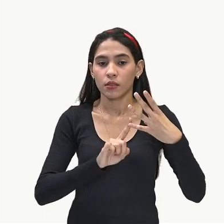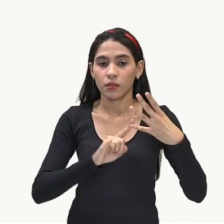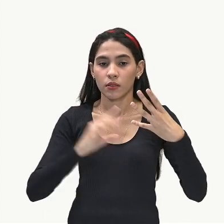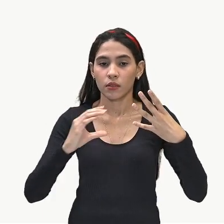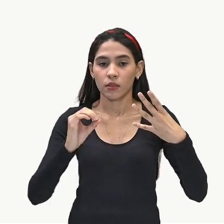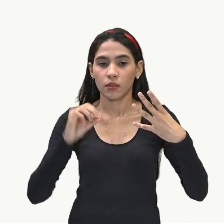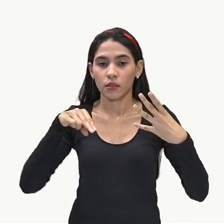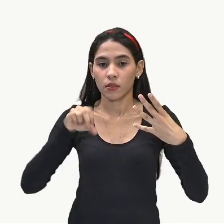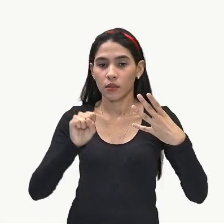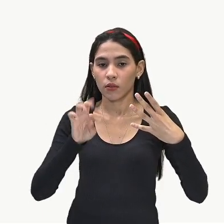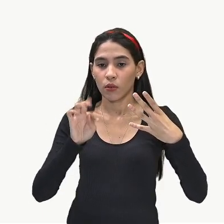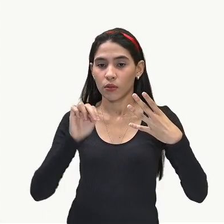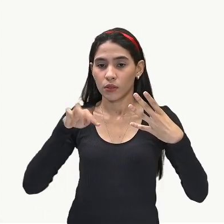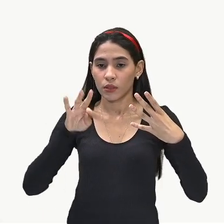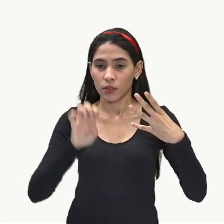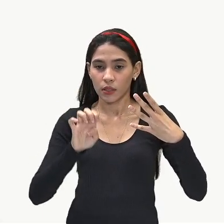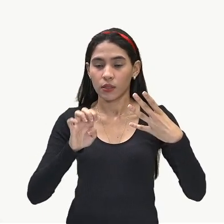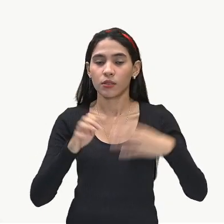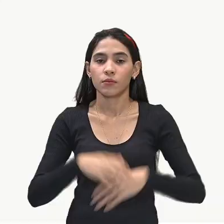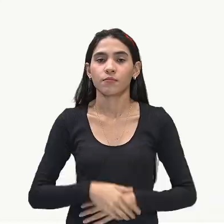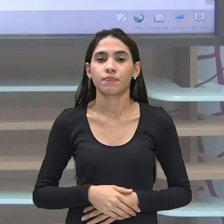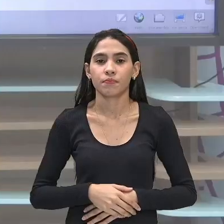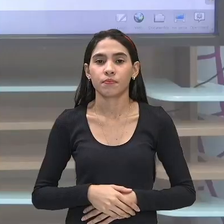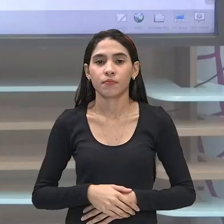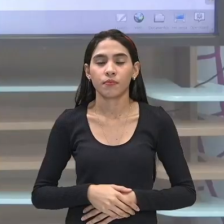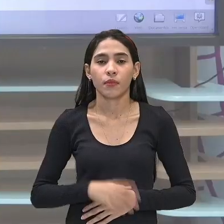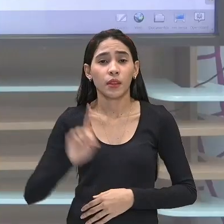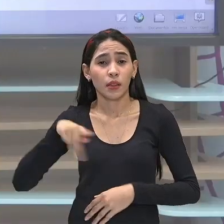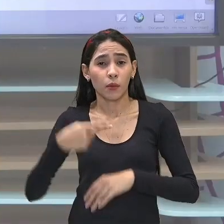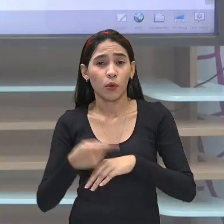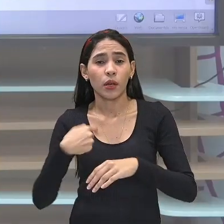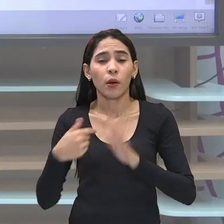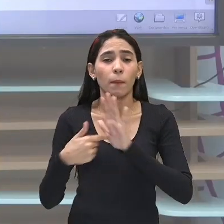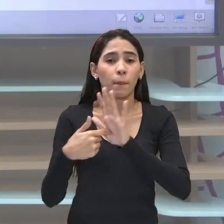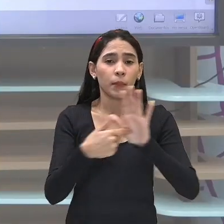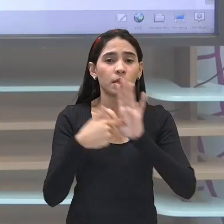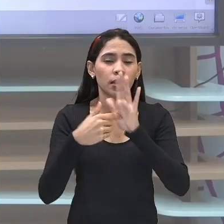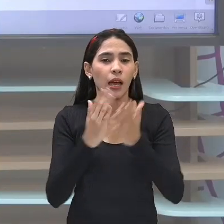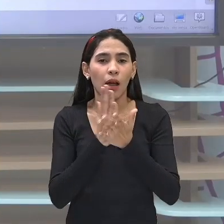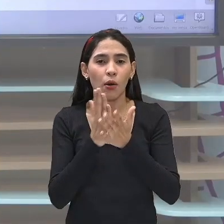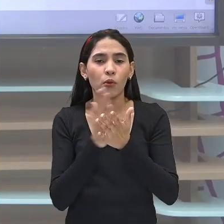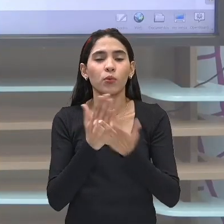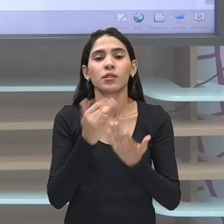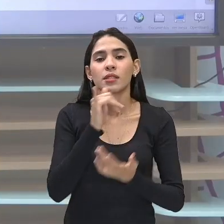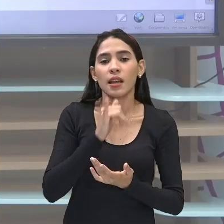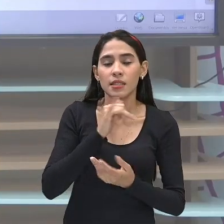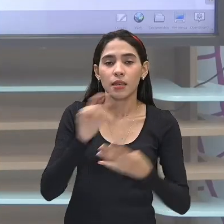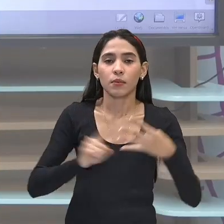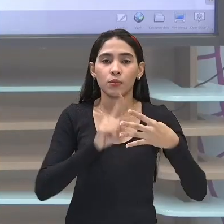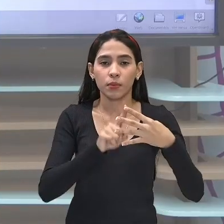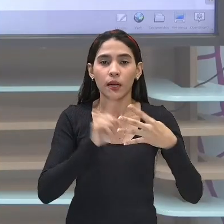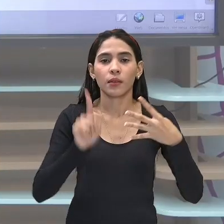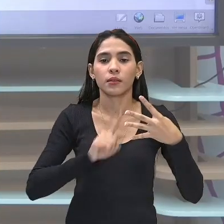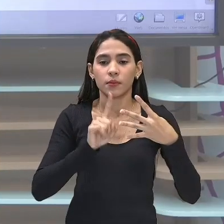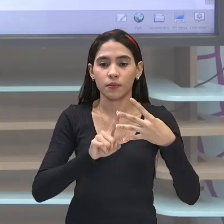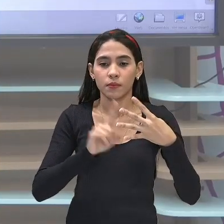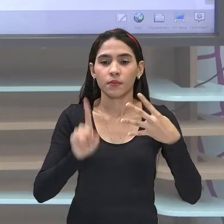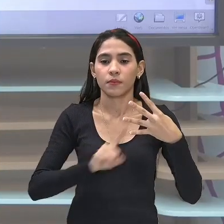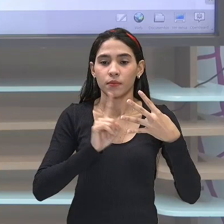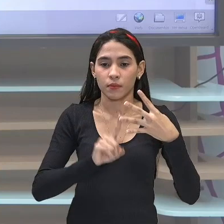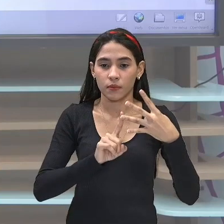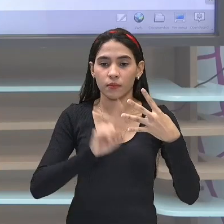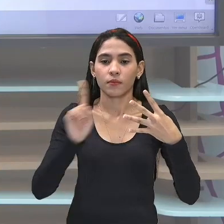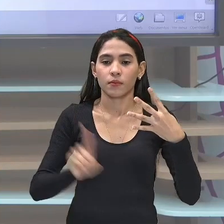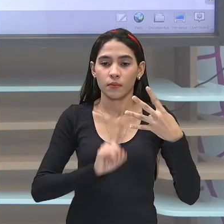alguns exemplos, de sequências numéricas crescentes, decrescentes, constantes,